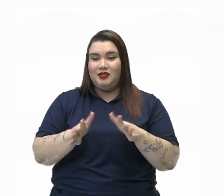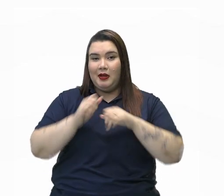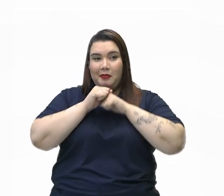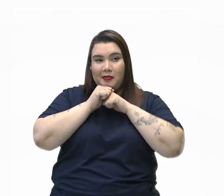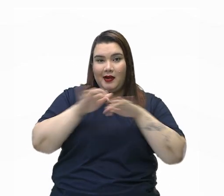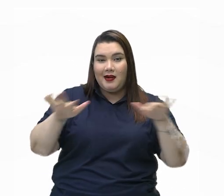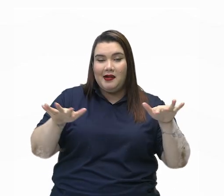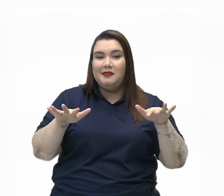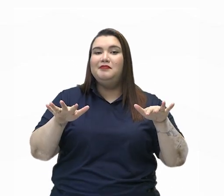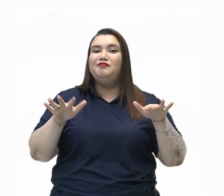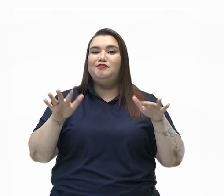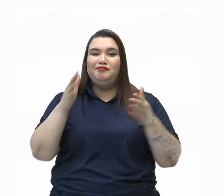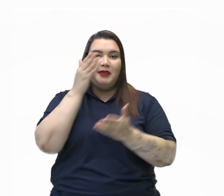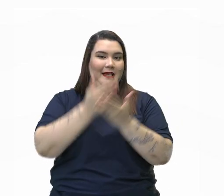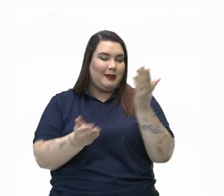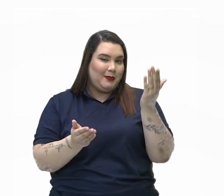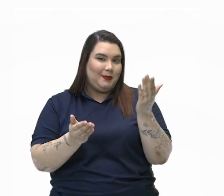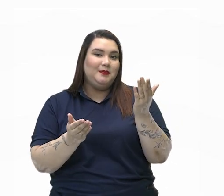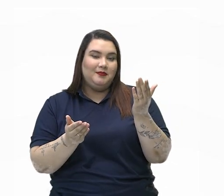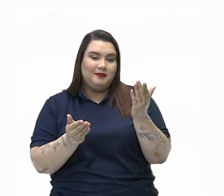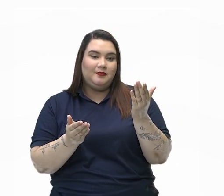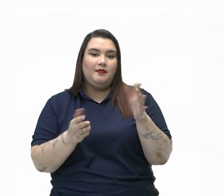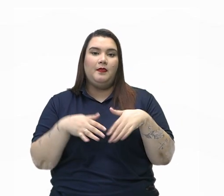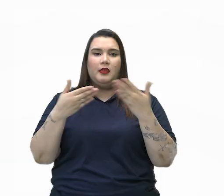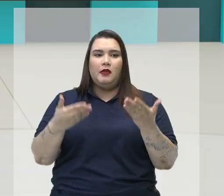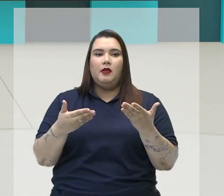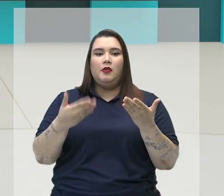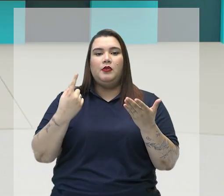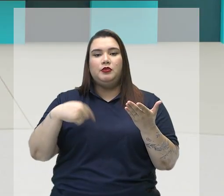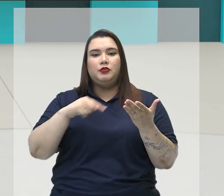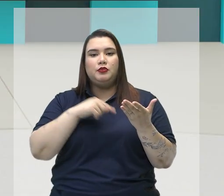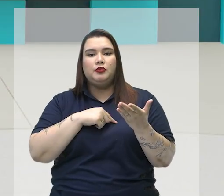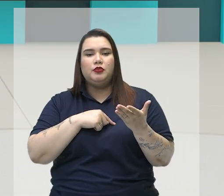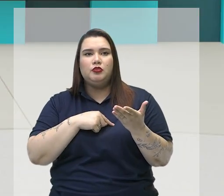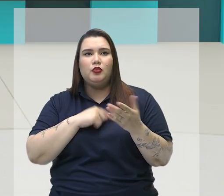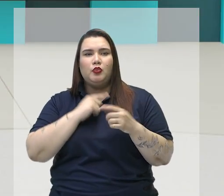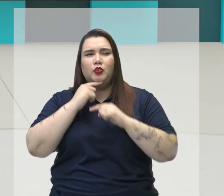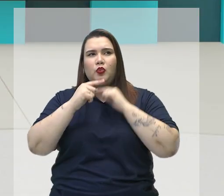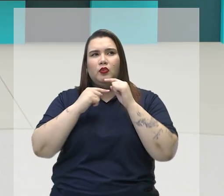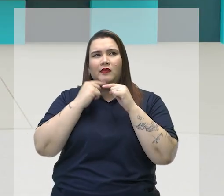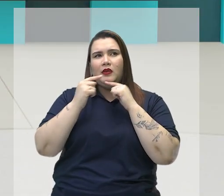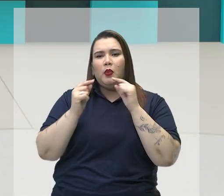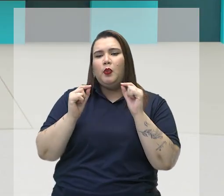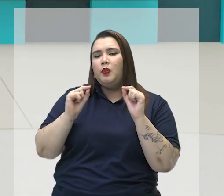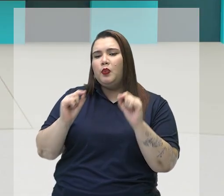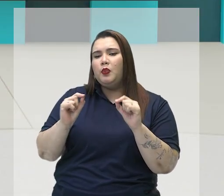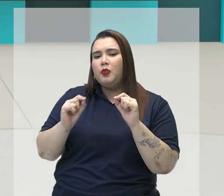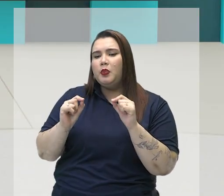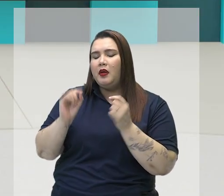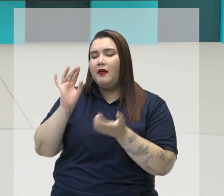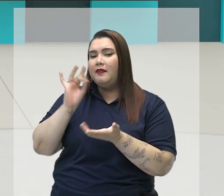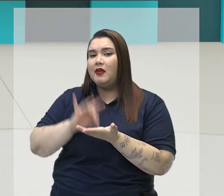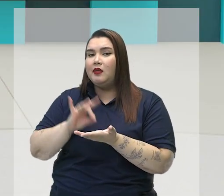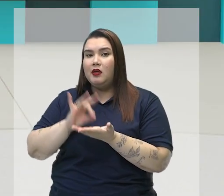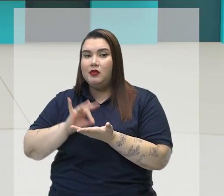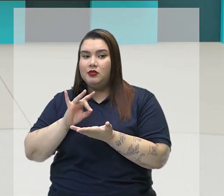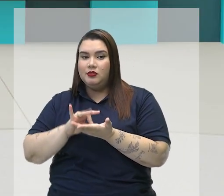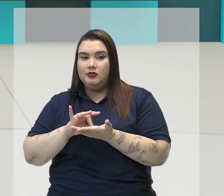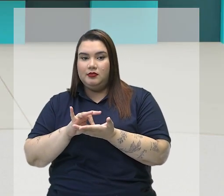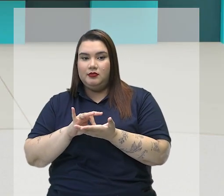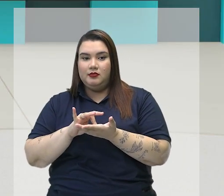era. E nessa hora, a gente se pergunta, o que é real?